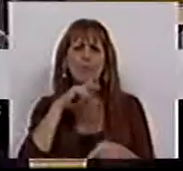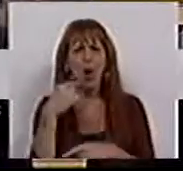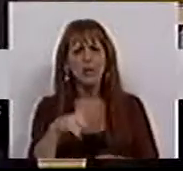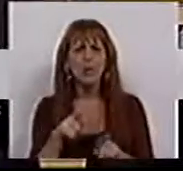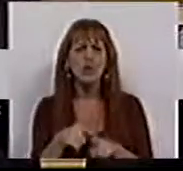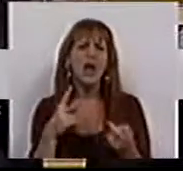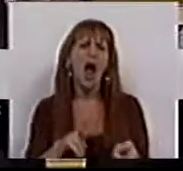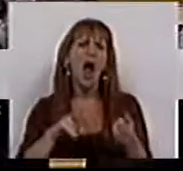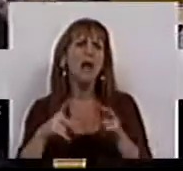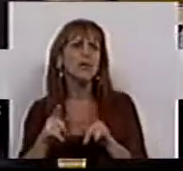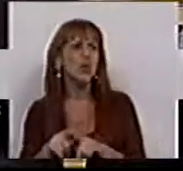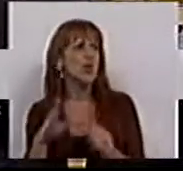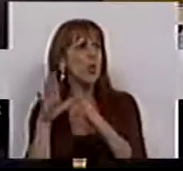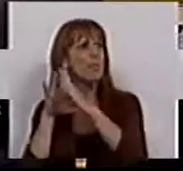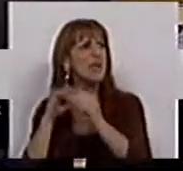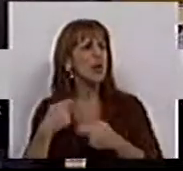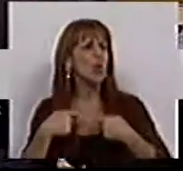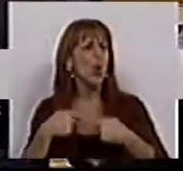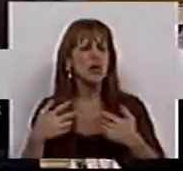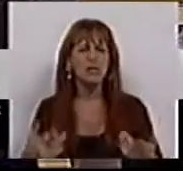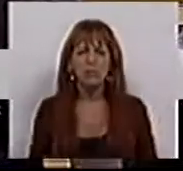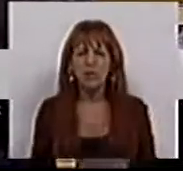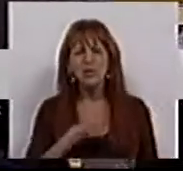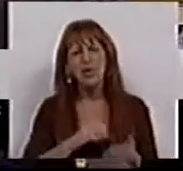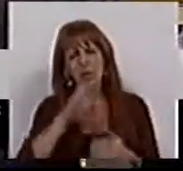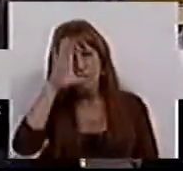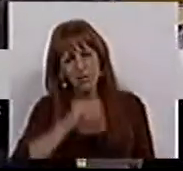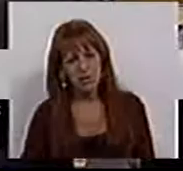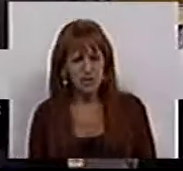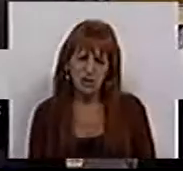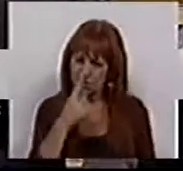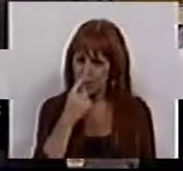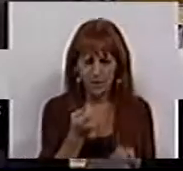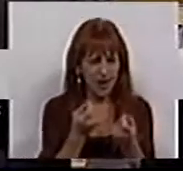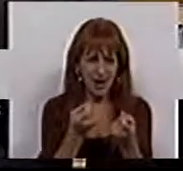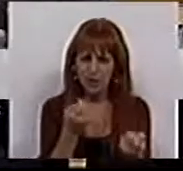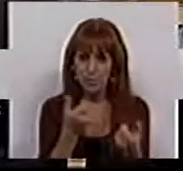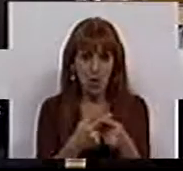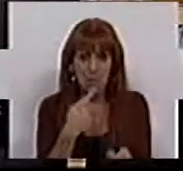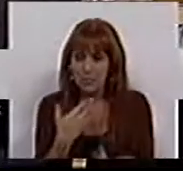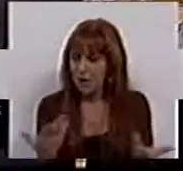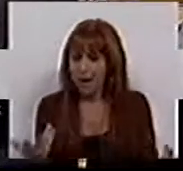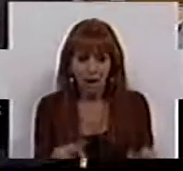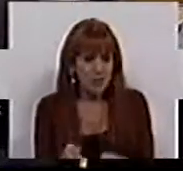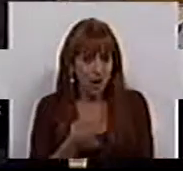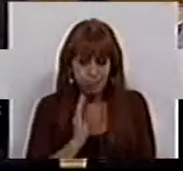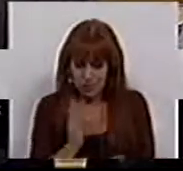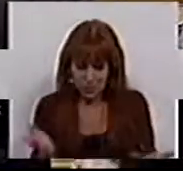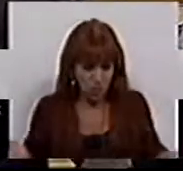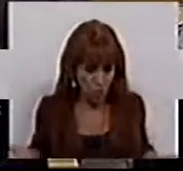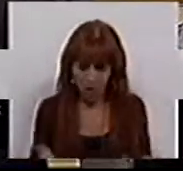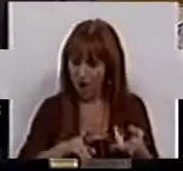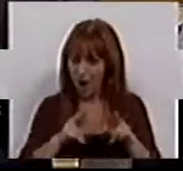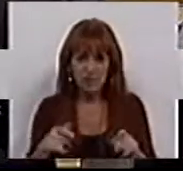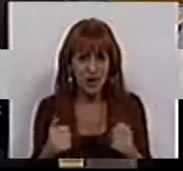aqui uma alteração dos padrões de consumo. Sr. Secretário de Estado, com tão pouco dinheiro, eles já não têm muito mais a alterar. Para concluir, já